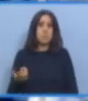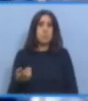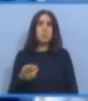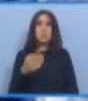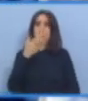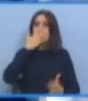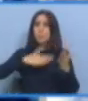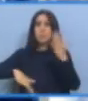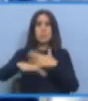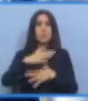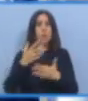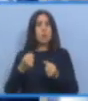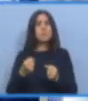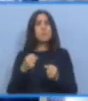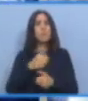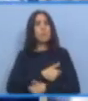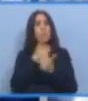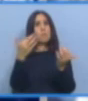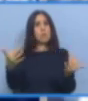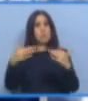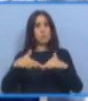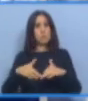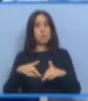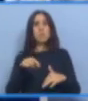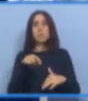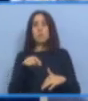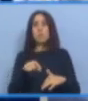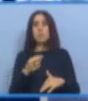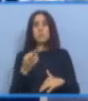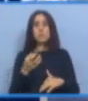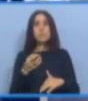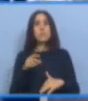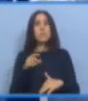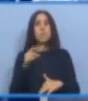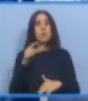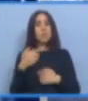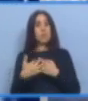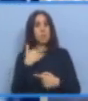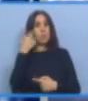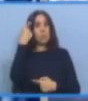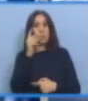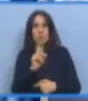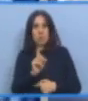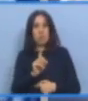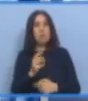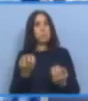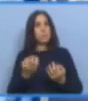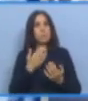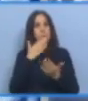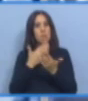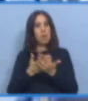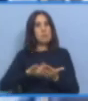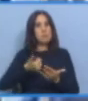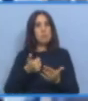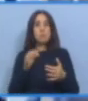imensa população que foi para os centros urbanos. Não foi o fator único, mas foi, sem dúvida, também um fator